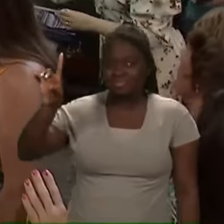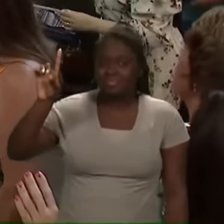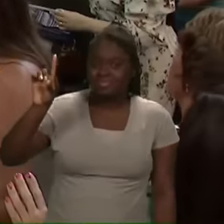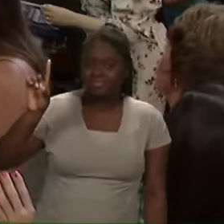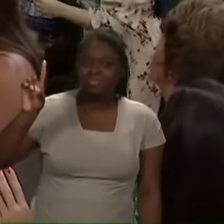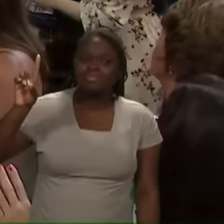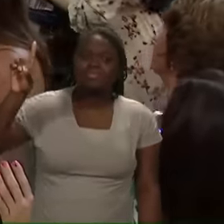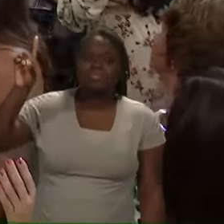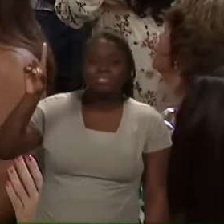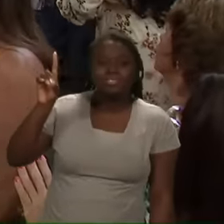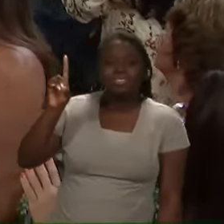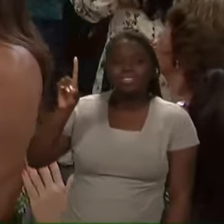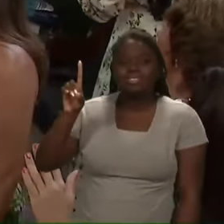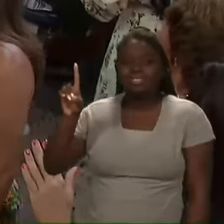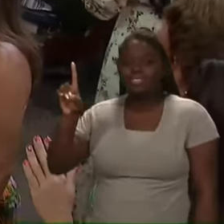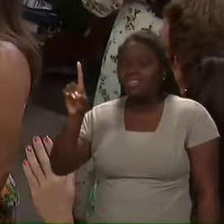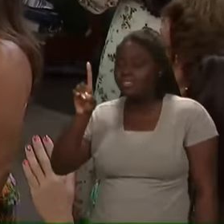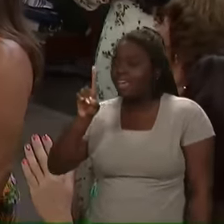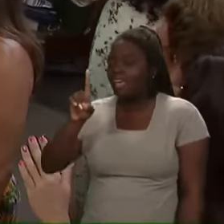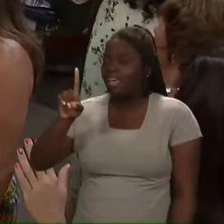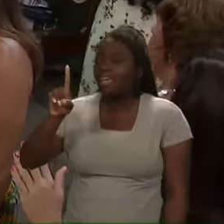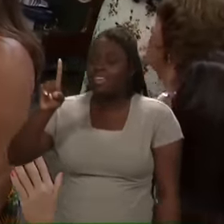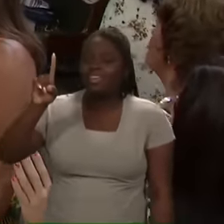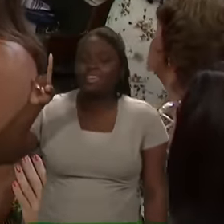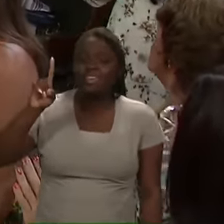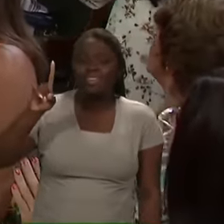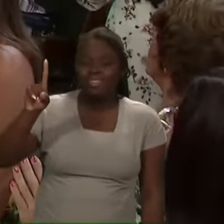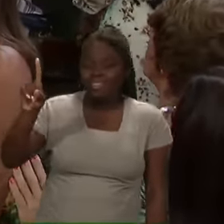Na Tua luz.